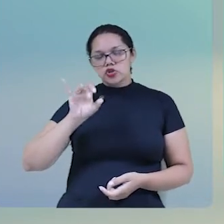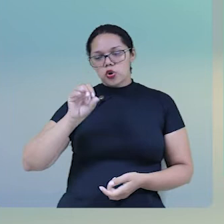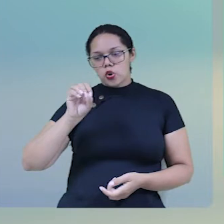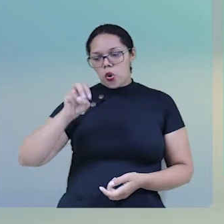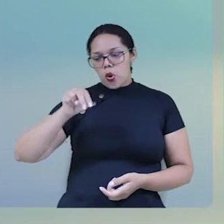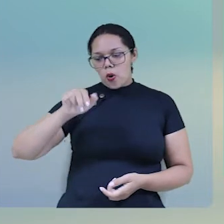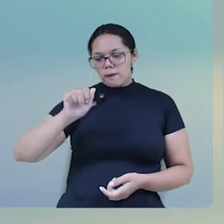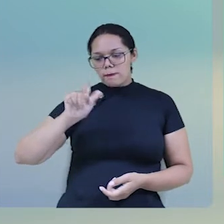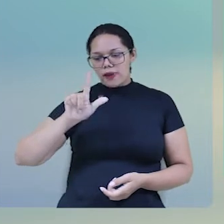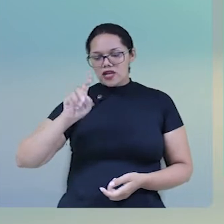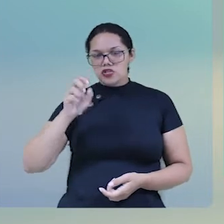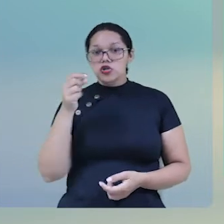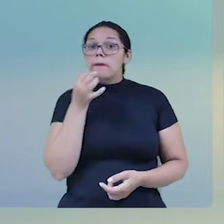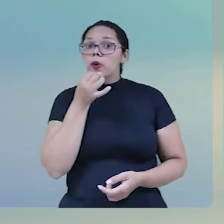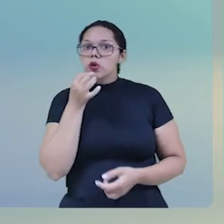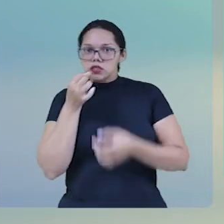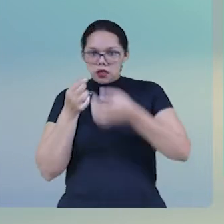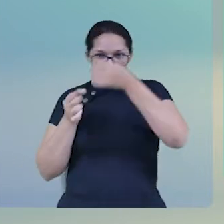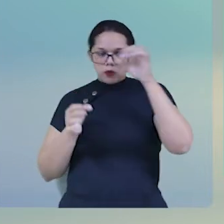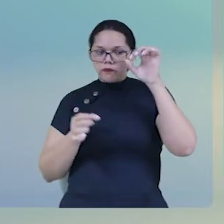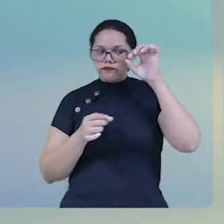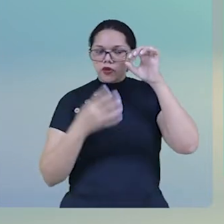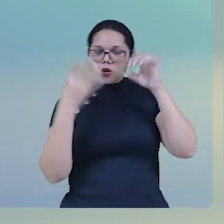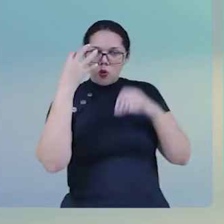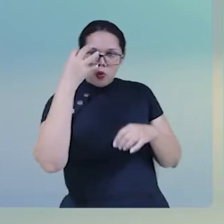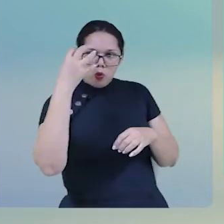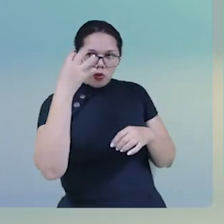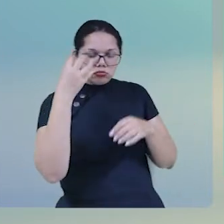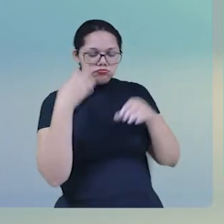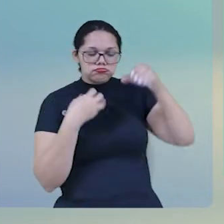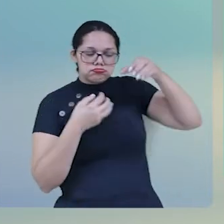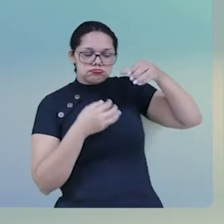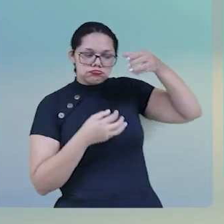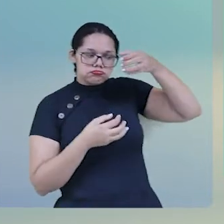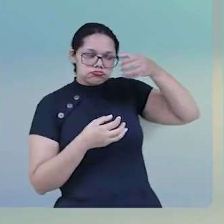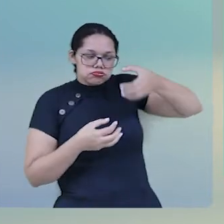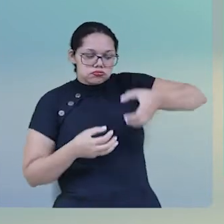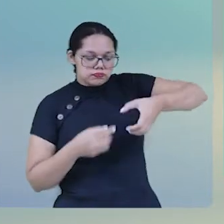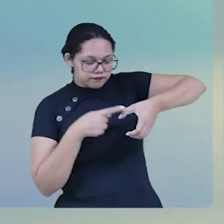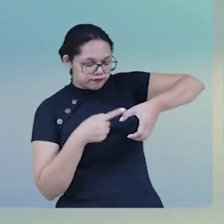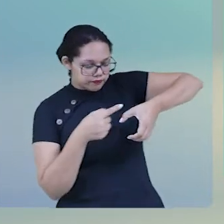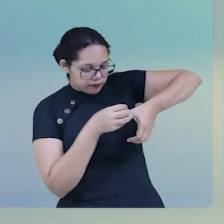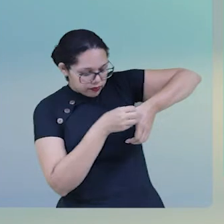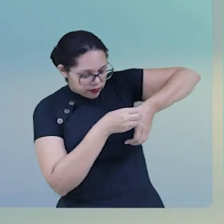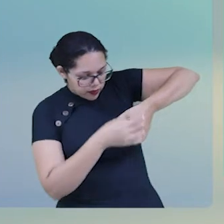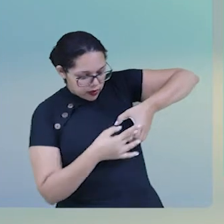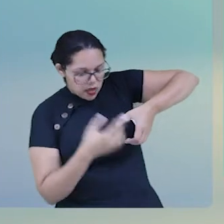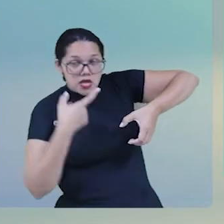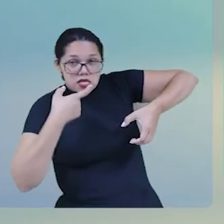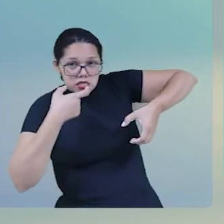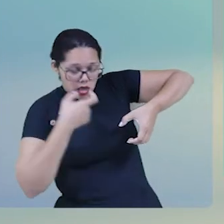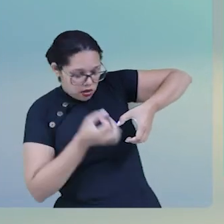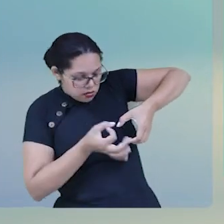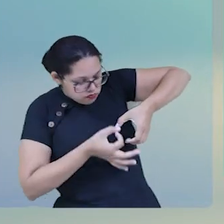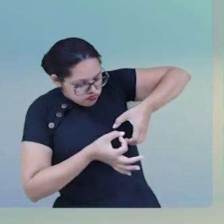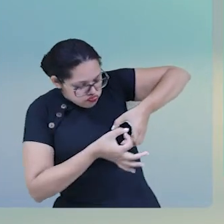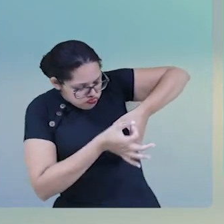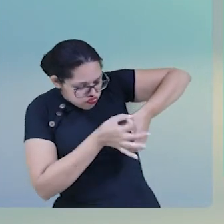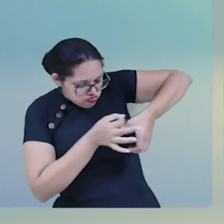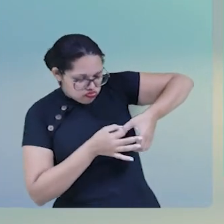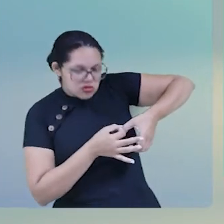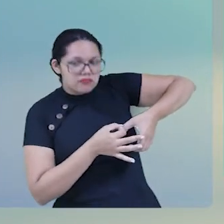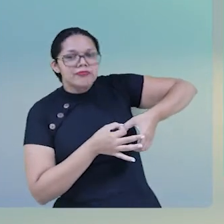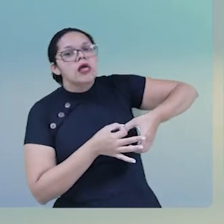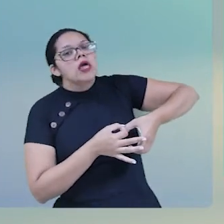são lesões que aparecem na retina do nosso olho, podendo causar pequenos sangramentos e, como consequência,